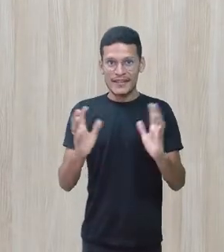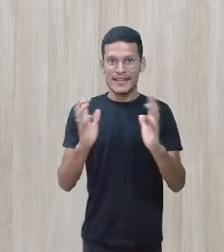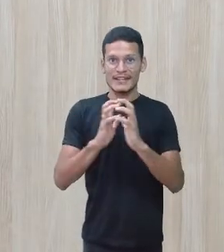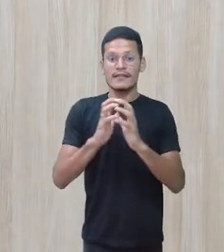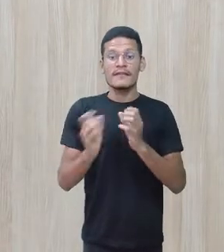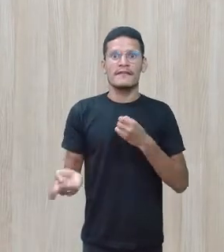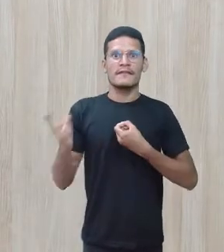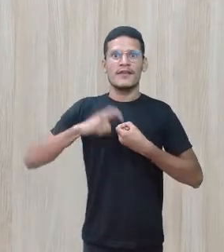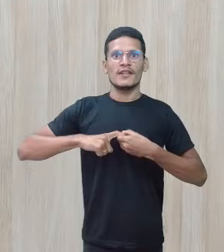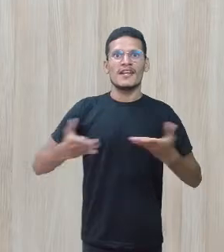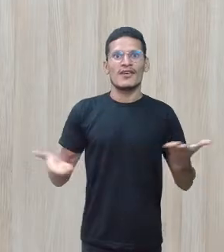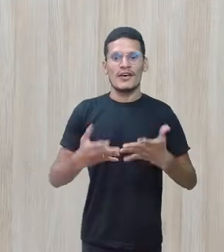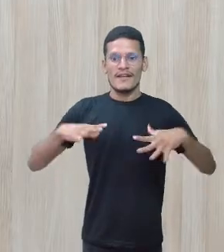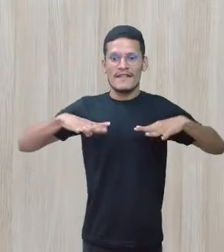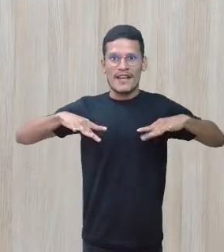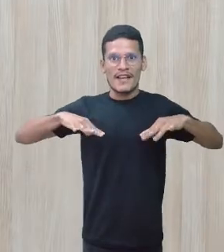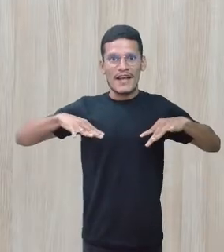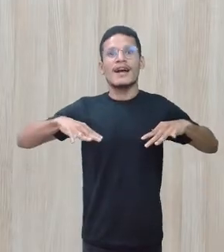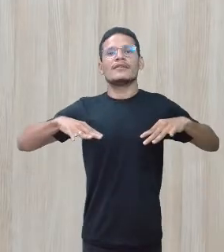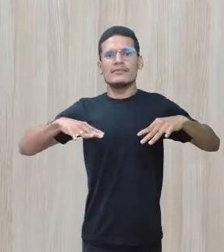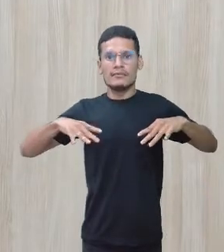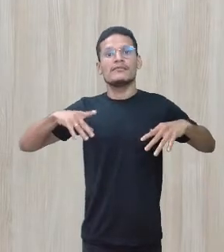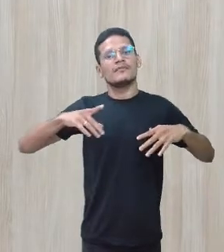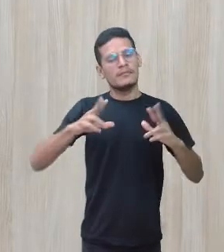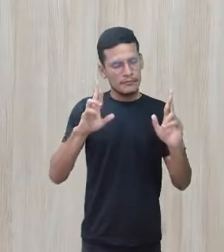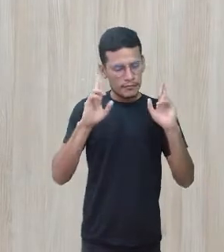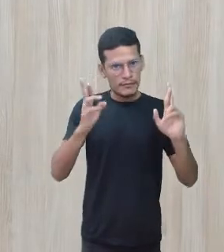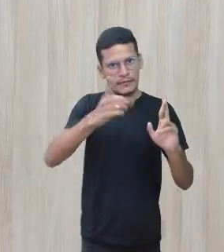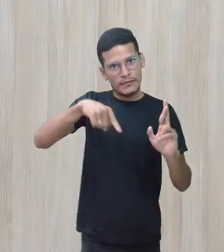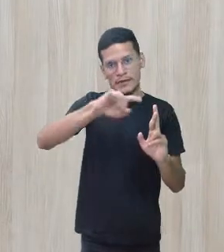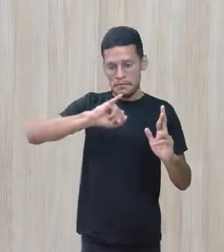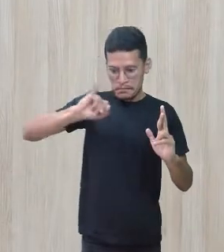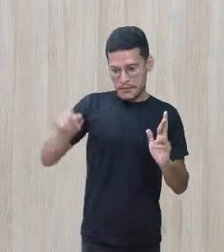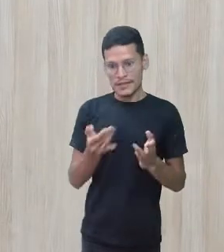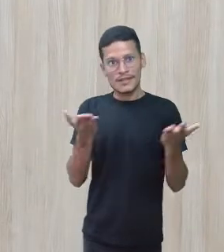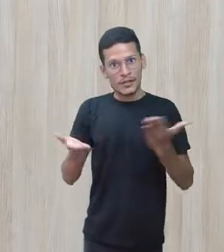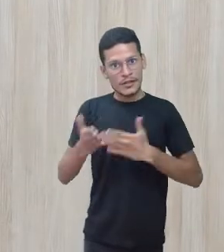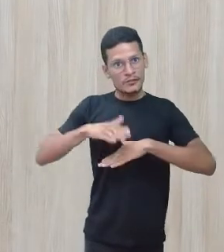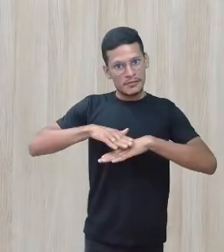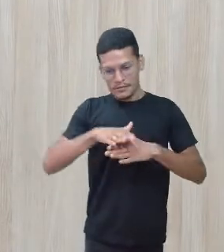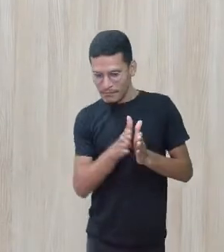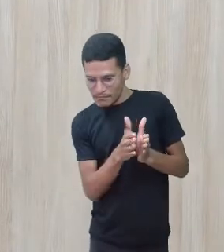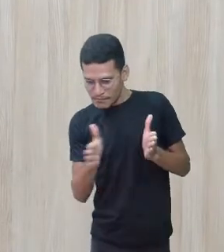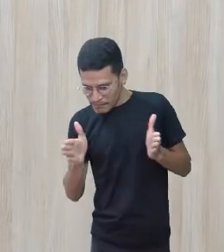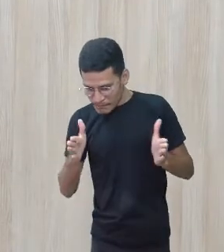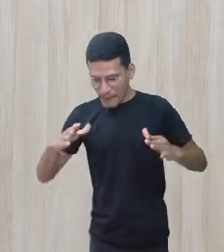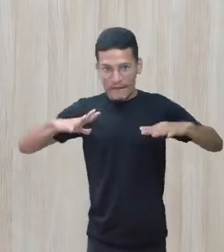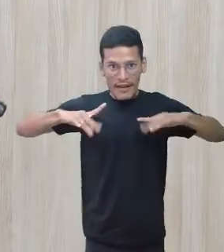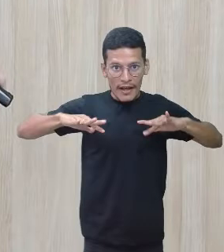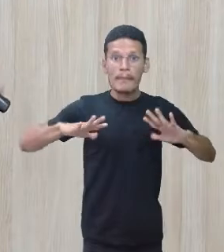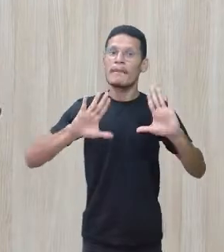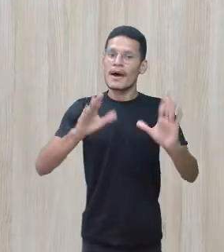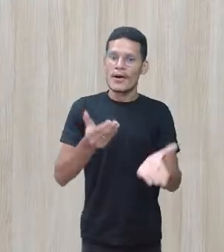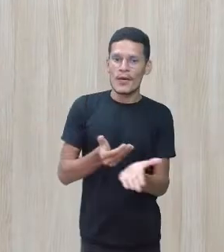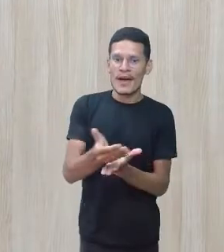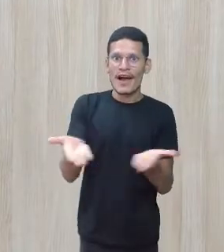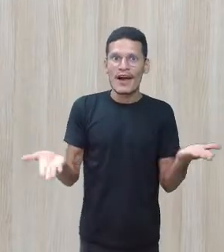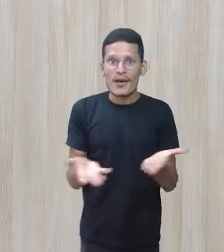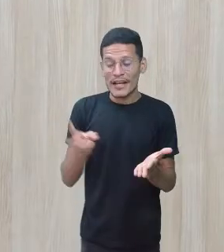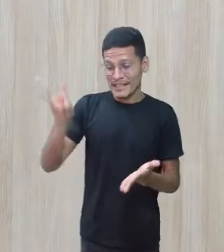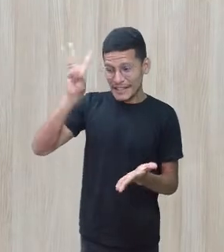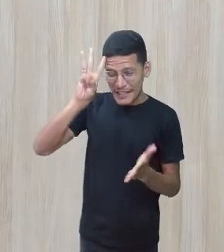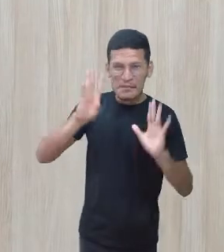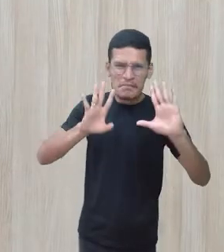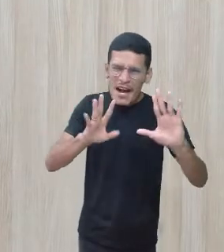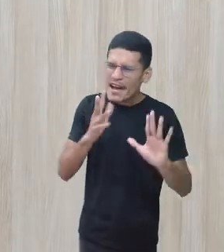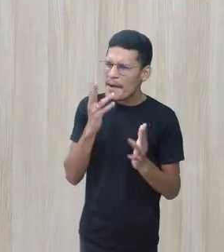do feriado aí, espero que vocês tenham aproveitado nesse momento. E para começar aqui a nossa terça, que tá com cara de